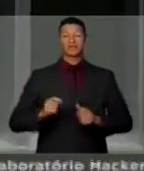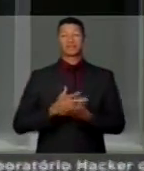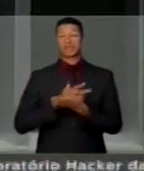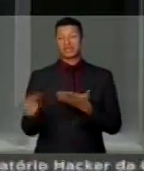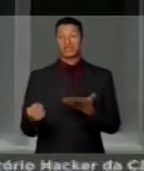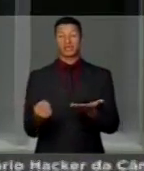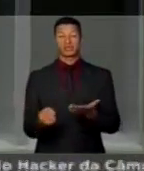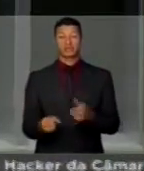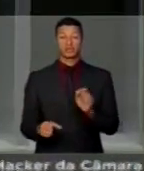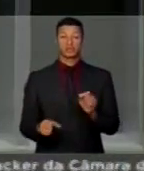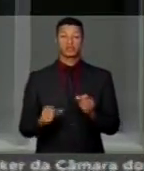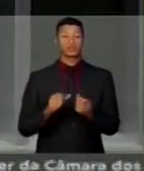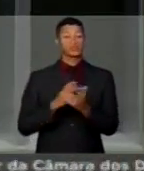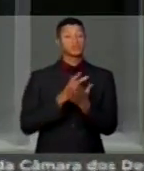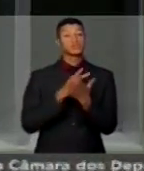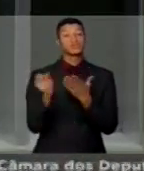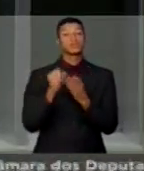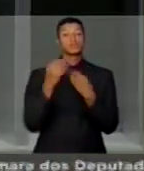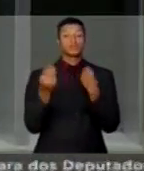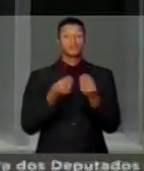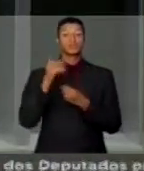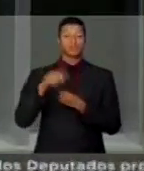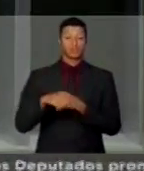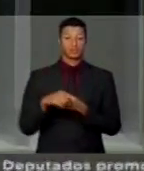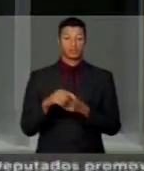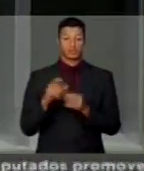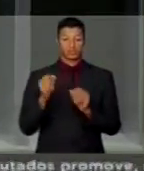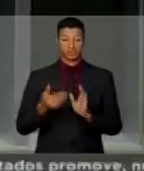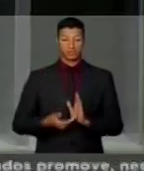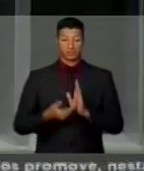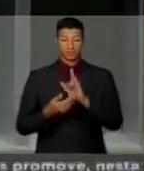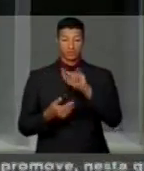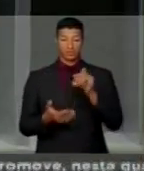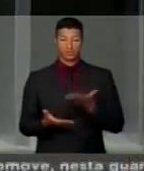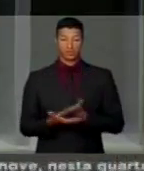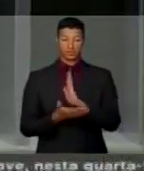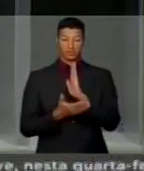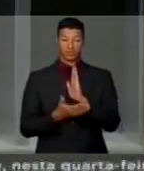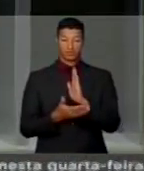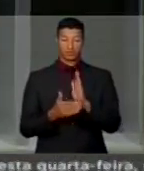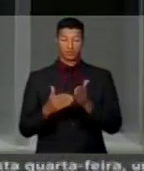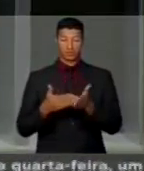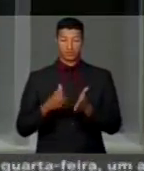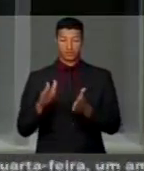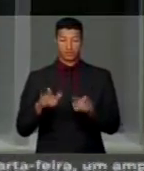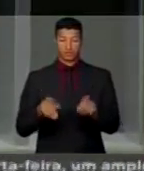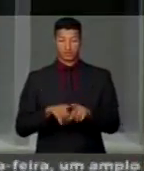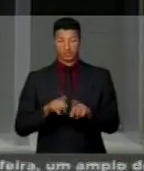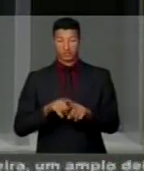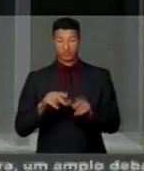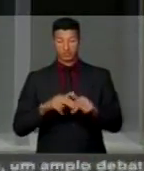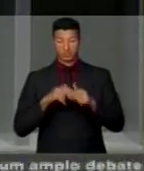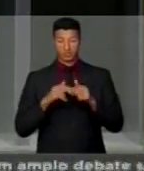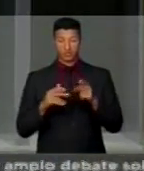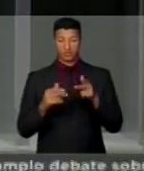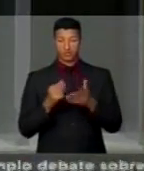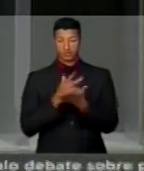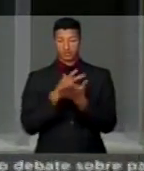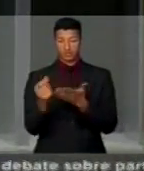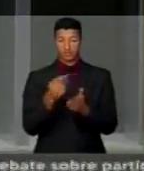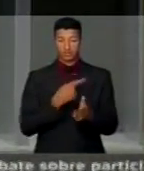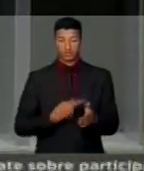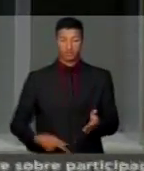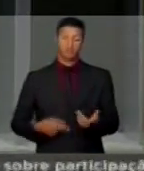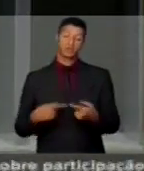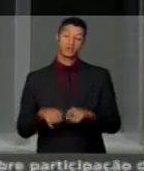uma das vias que ele vai sair, se certamente essa casa vai aprovar a admissibilidade, é através do